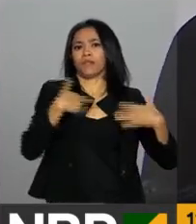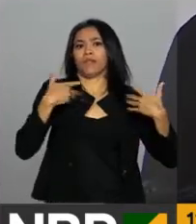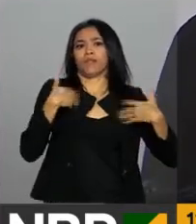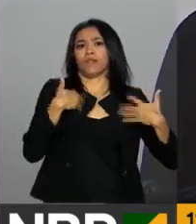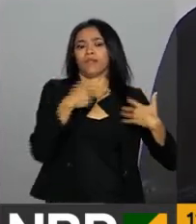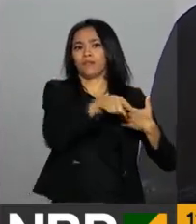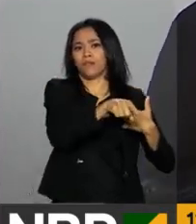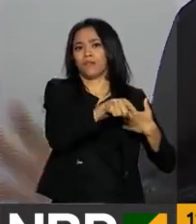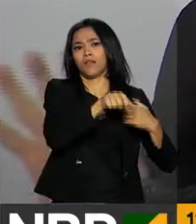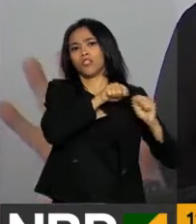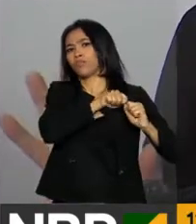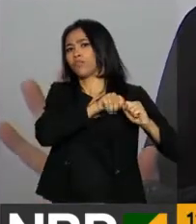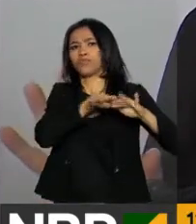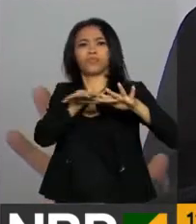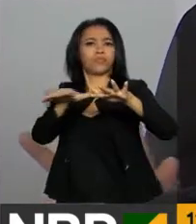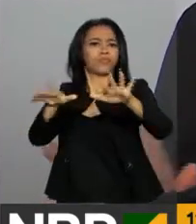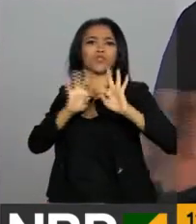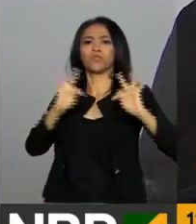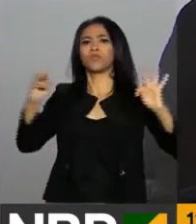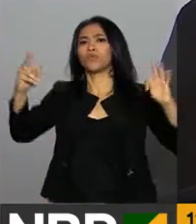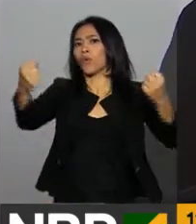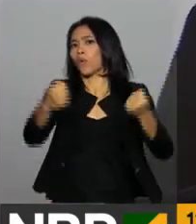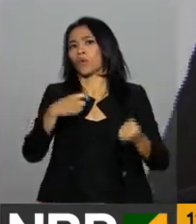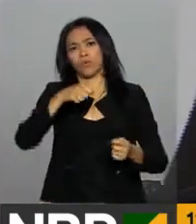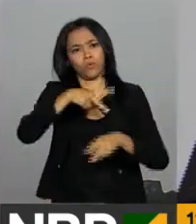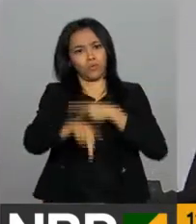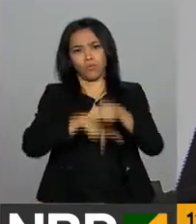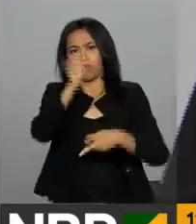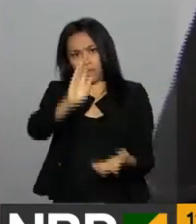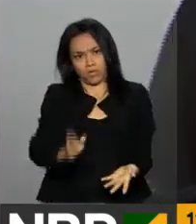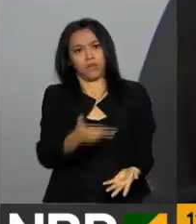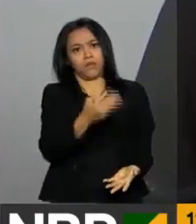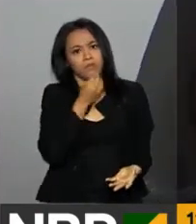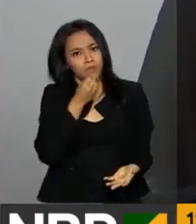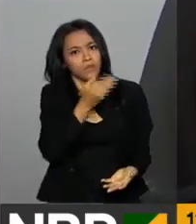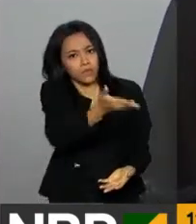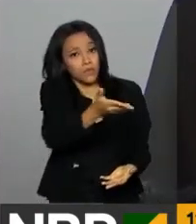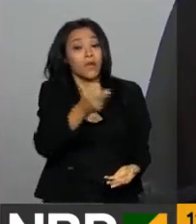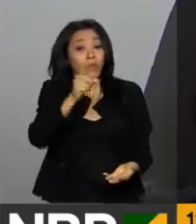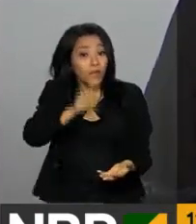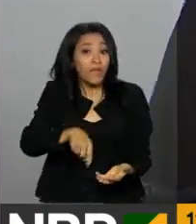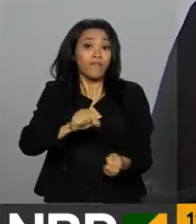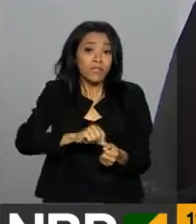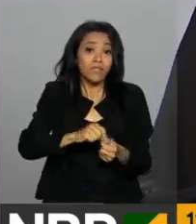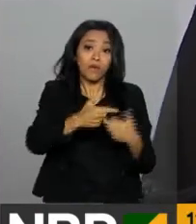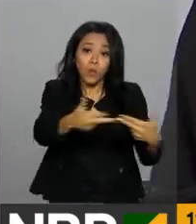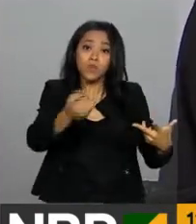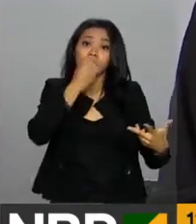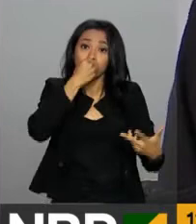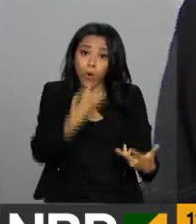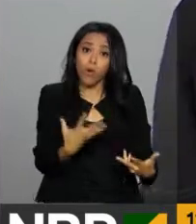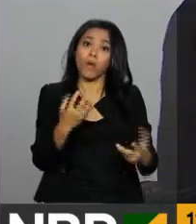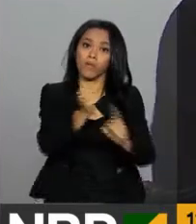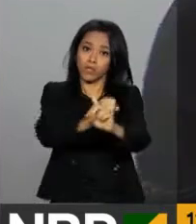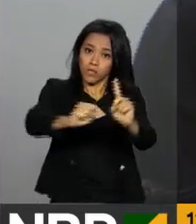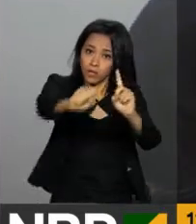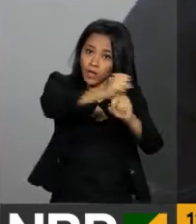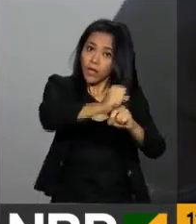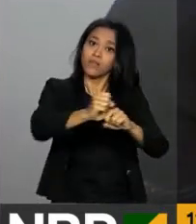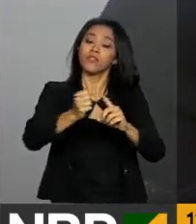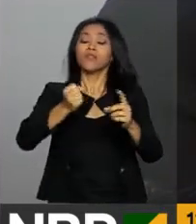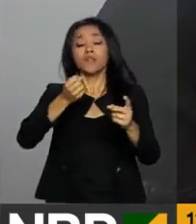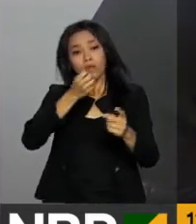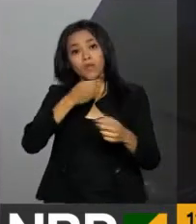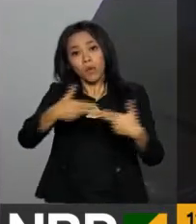atividade de todos os brasileiros porque esta idéia de que você está fazendo uma coisa boa pra si para a sociedade e portanto para o